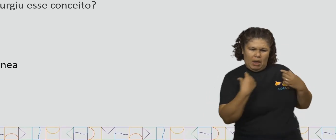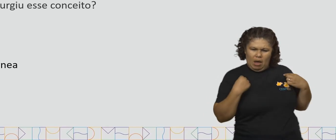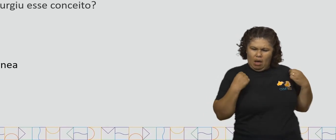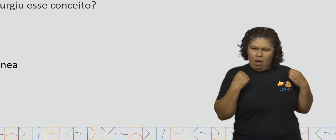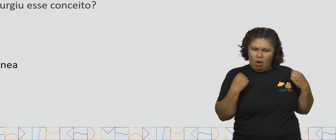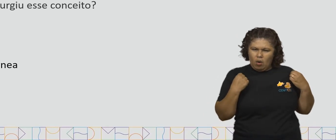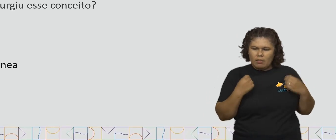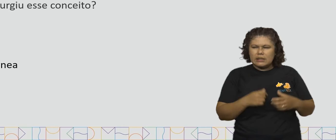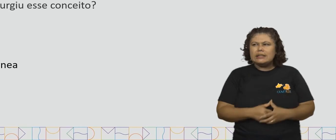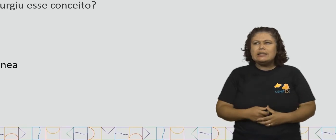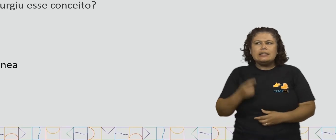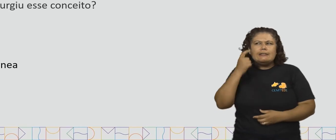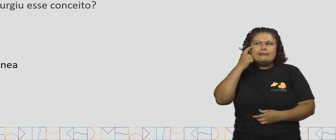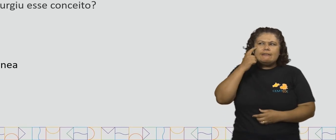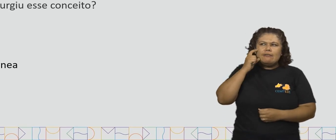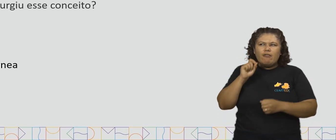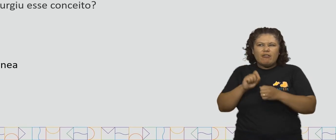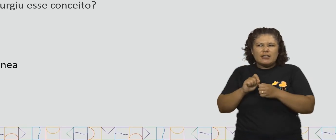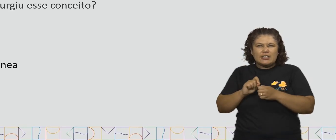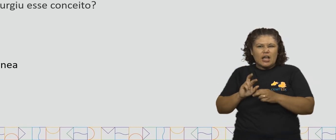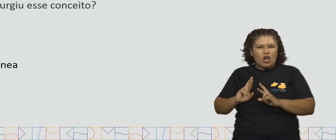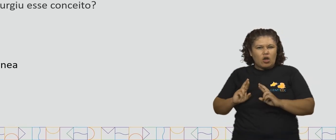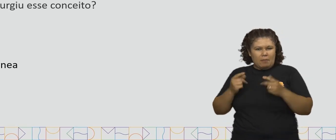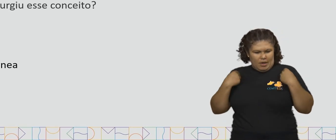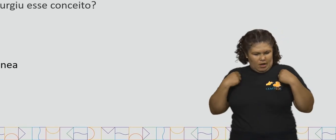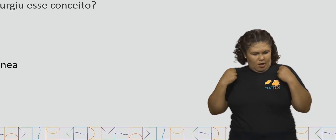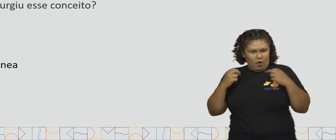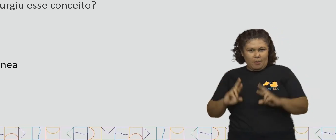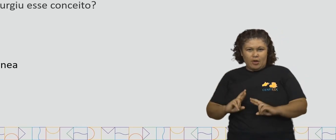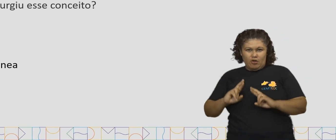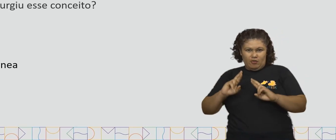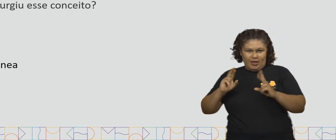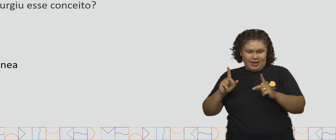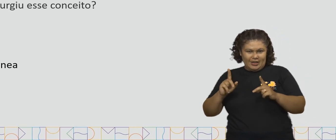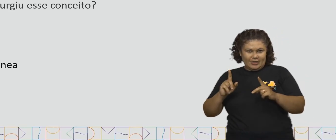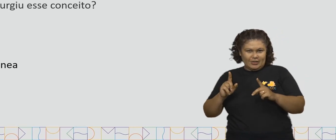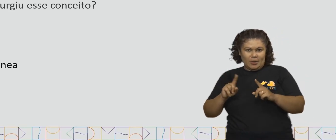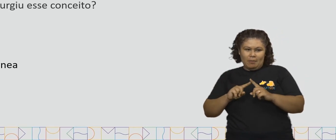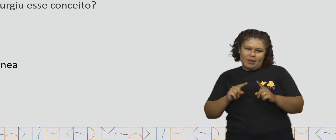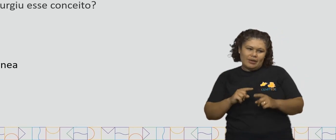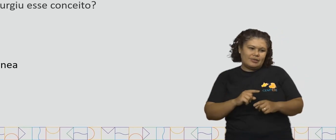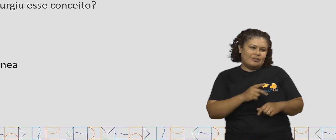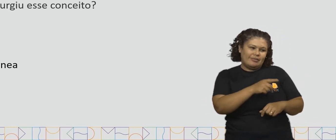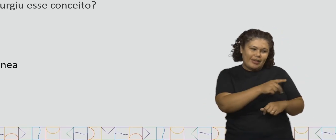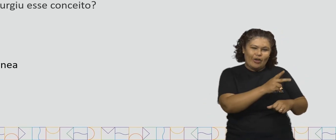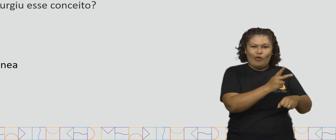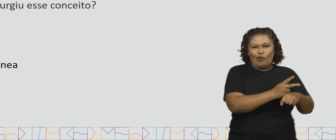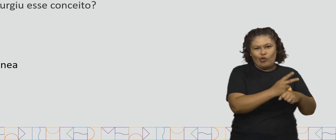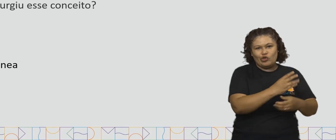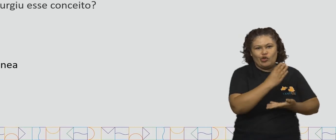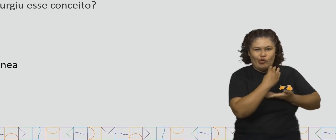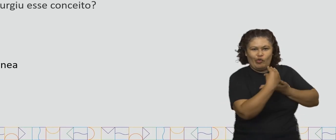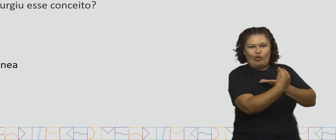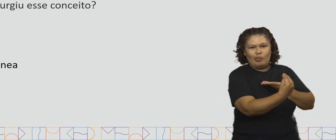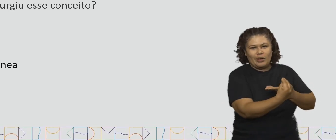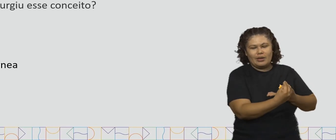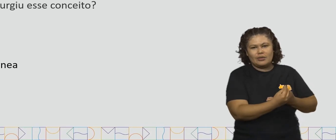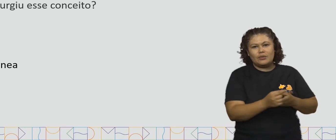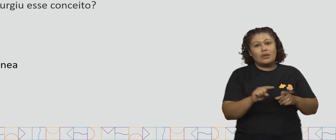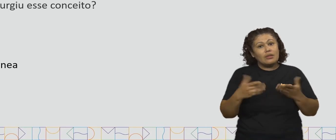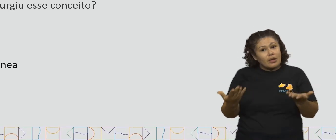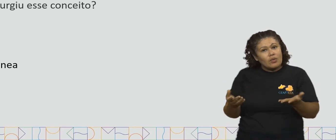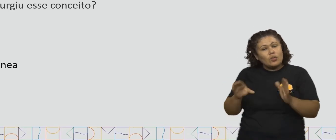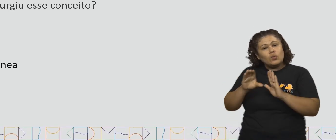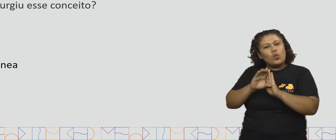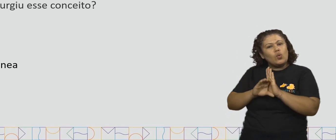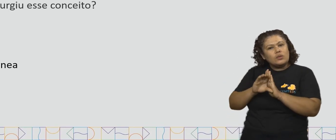suas roupas, criando assim um ciclo de criação e cópia, surgindo dessa forma o conceito de moda.